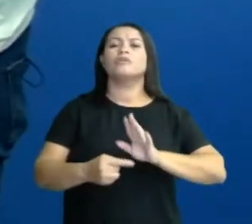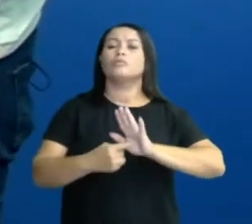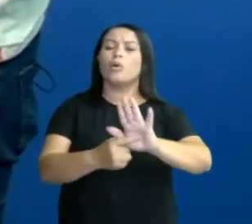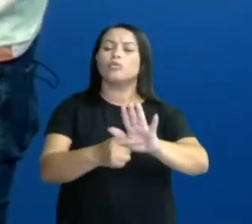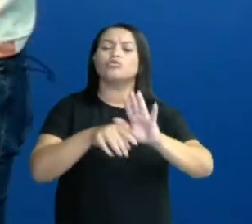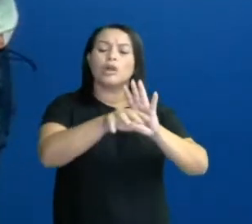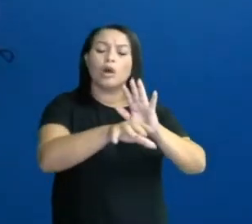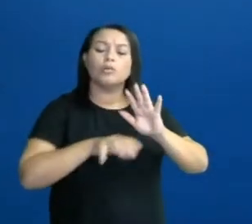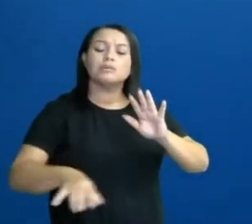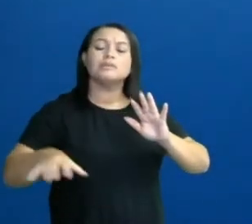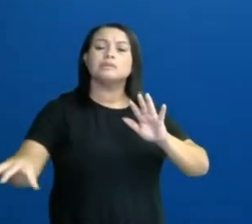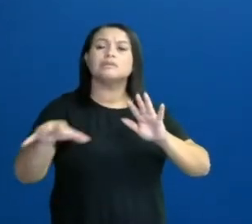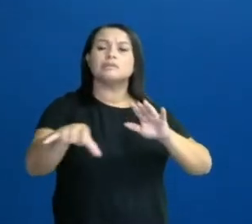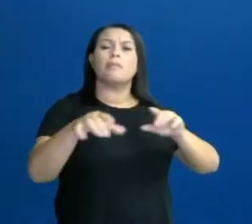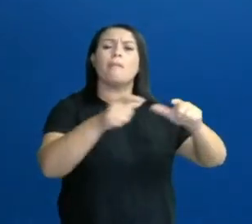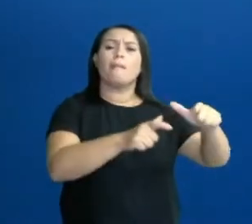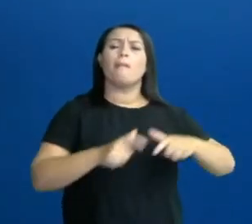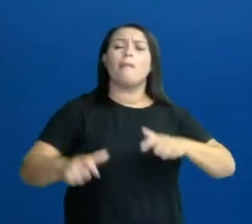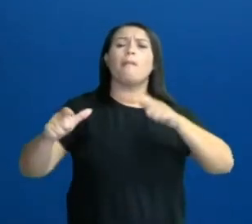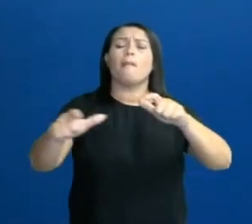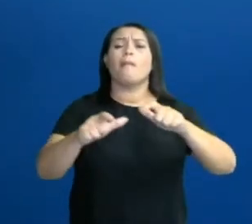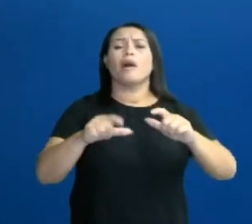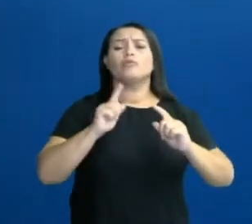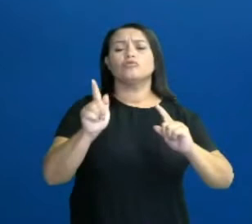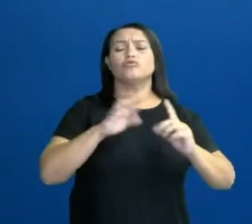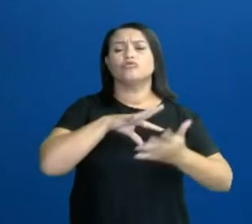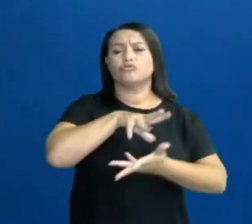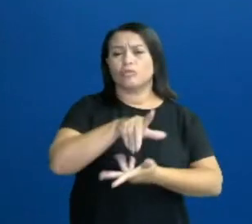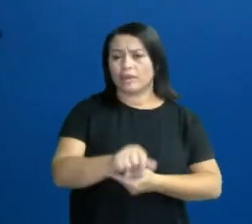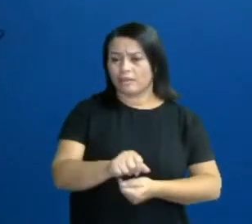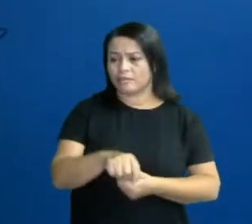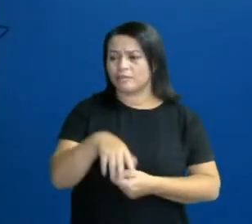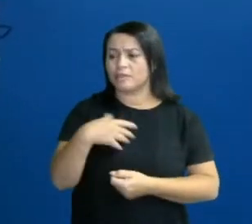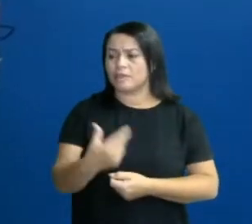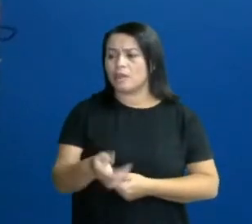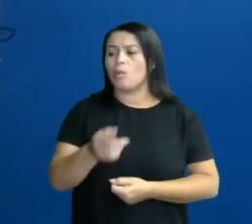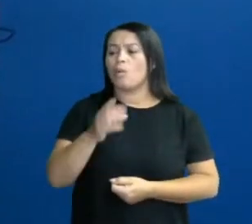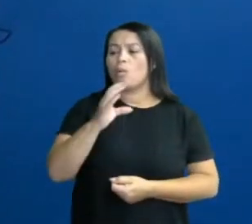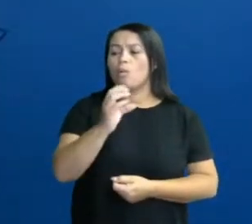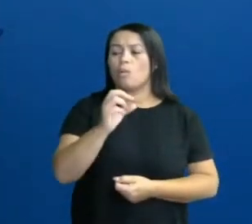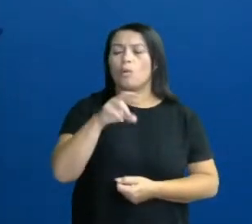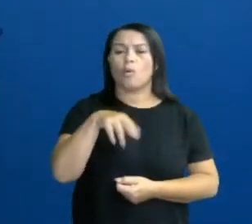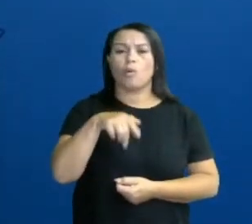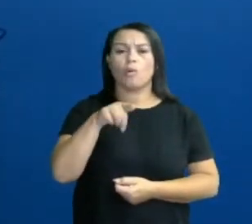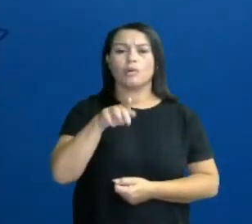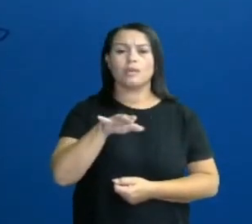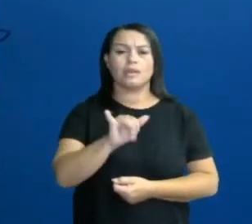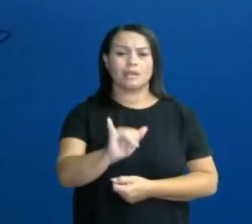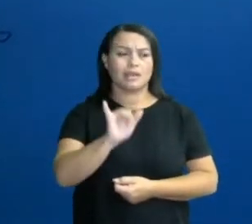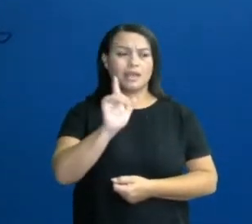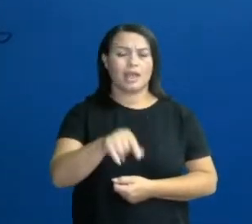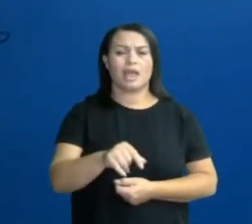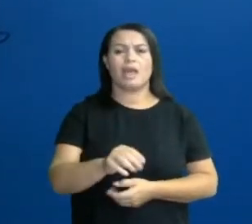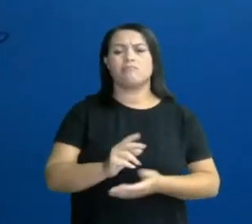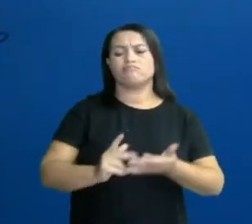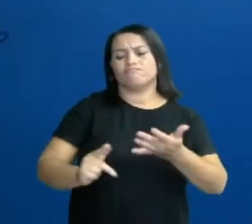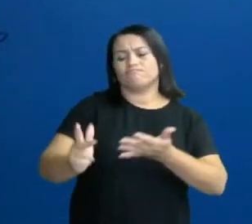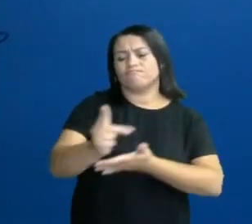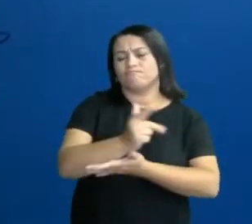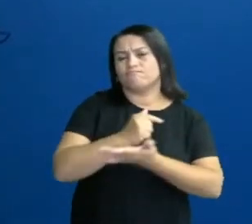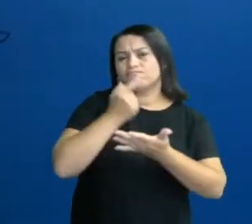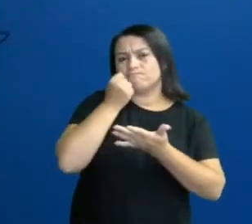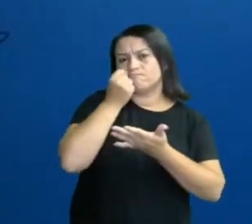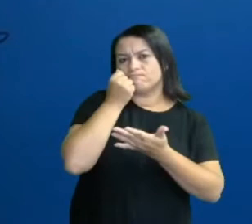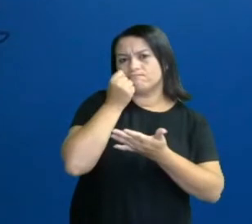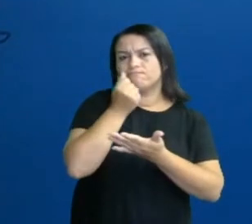espaço geográfico, beleza? Então, na verdade, o croquis é um esboço feito acerca de uma determinada parcela do espaço, né,